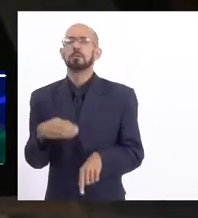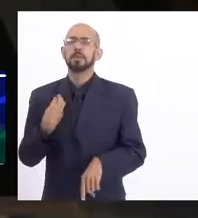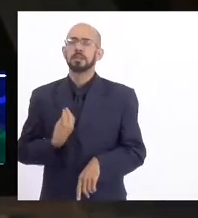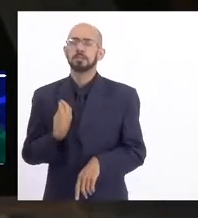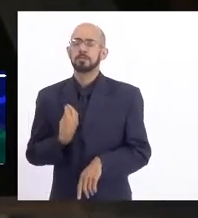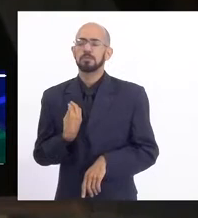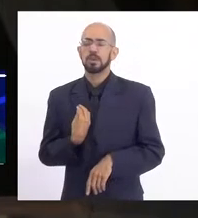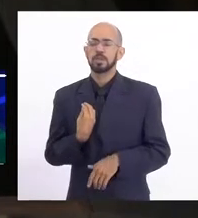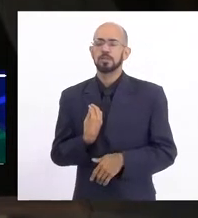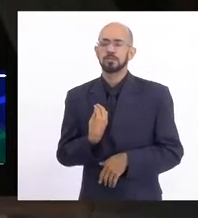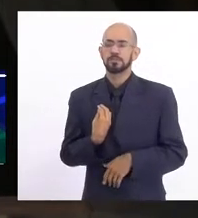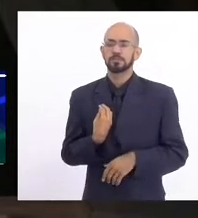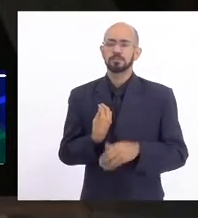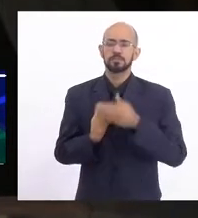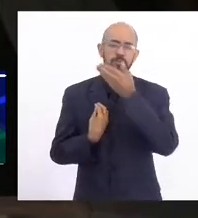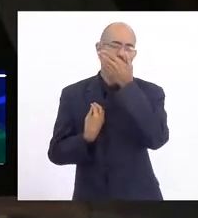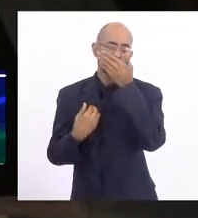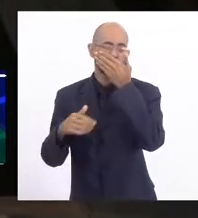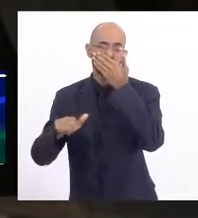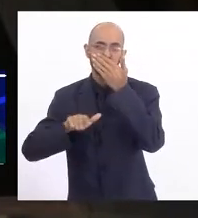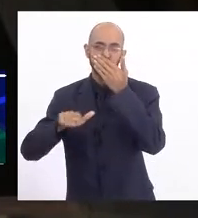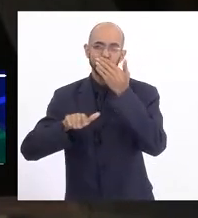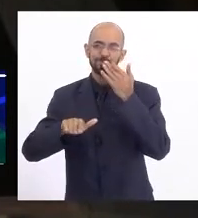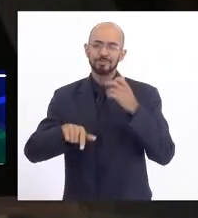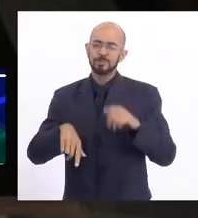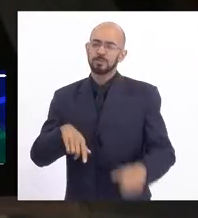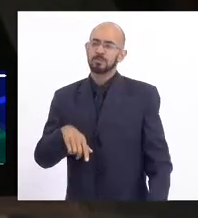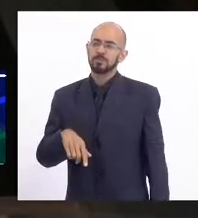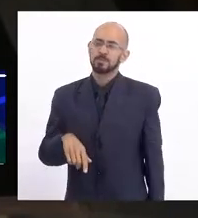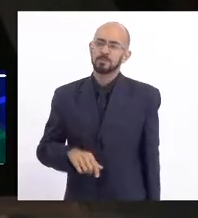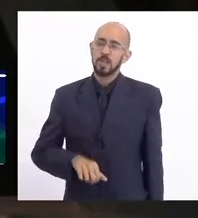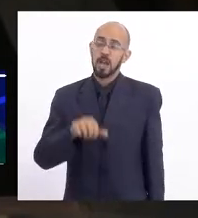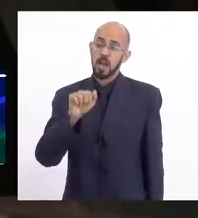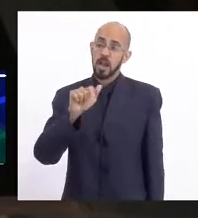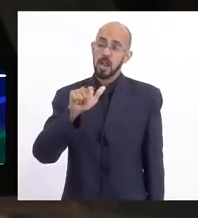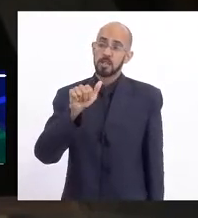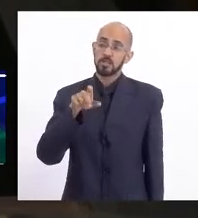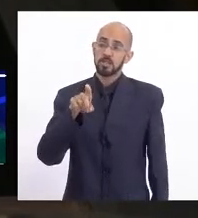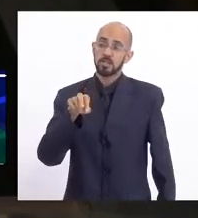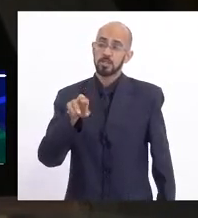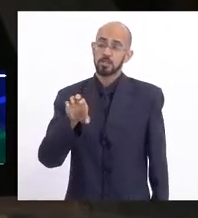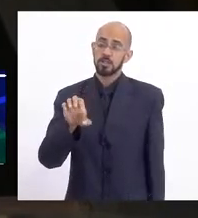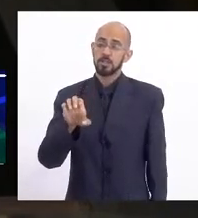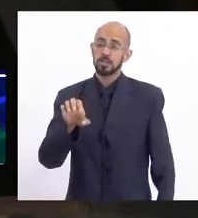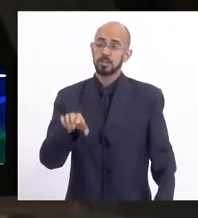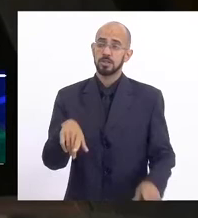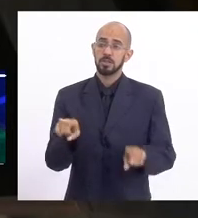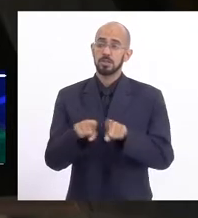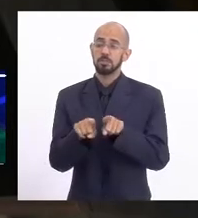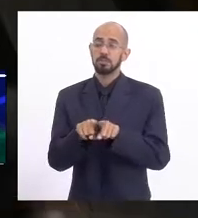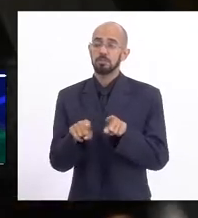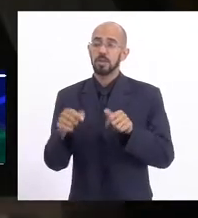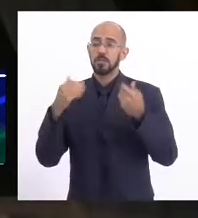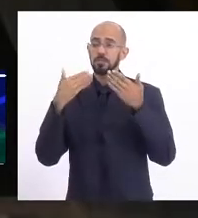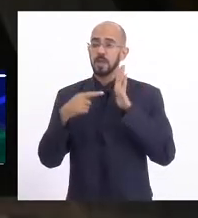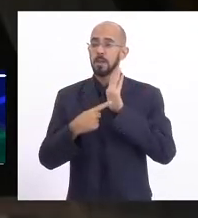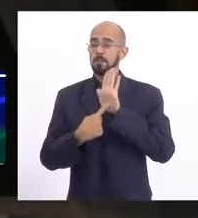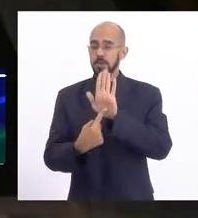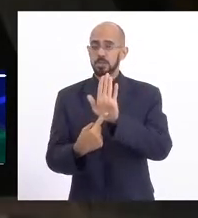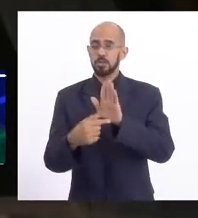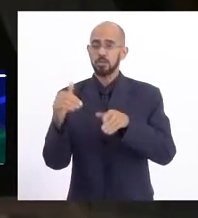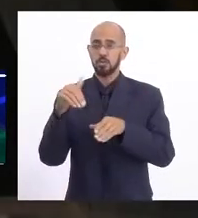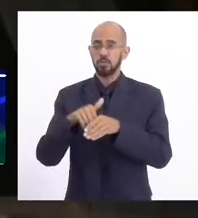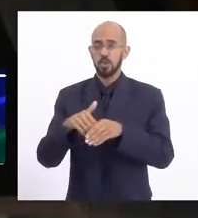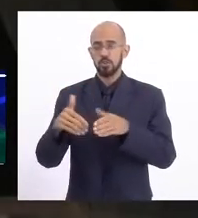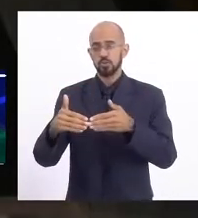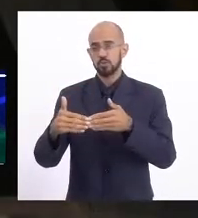participaram deste trabalho. Deputado Alexandre Freitas, inclusive, apresentou um voto divergente na forma